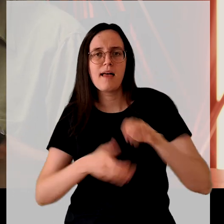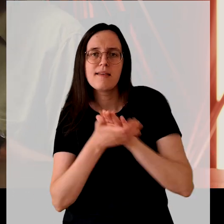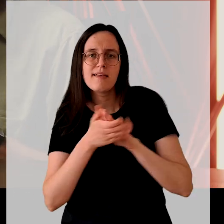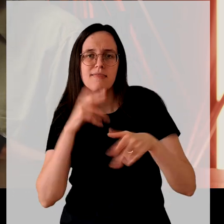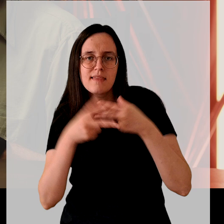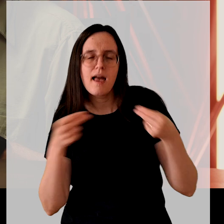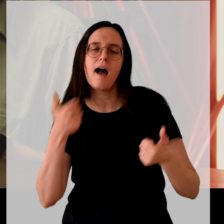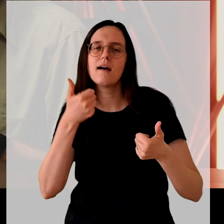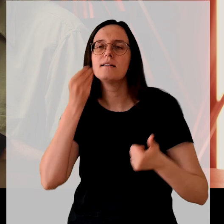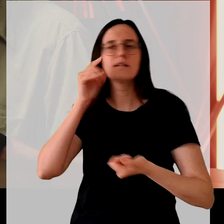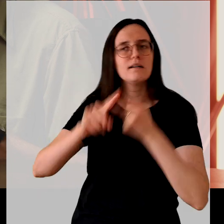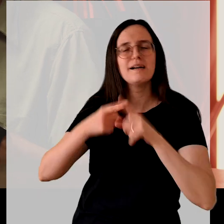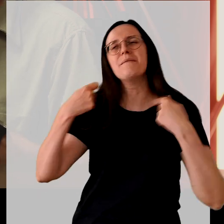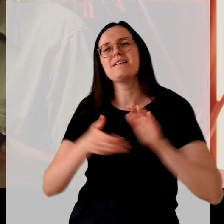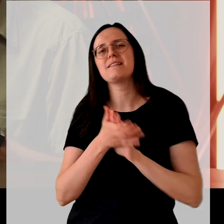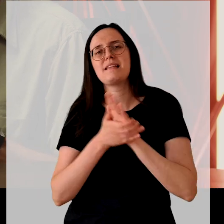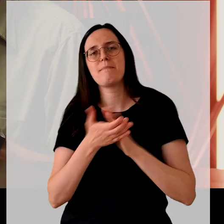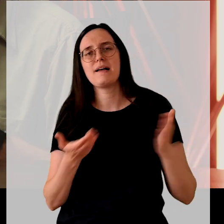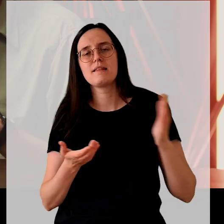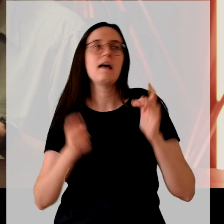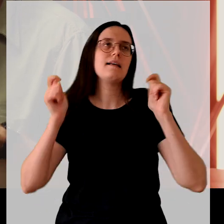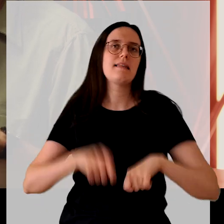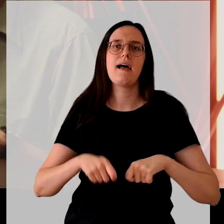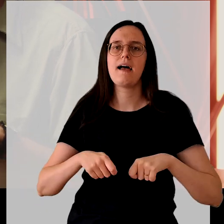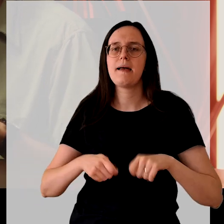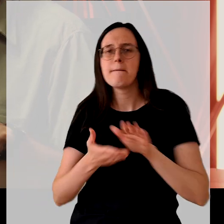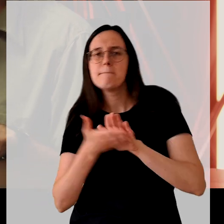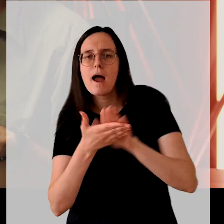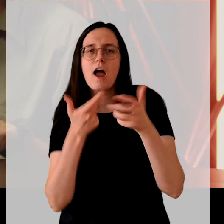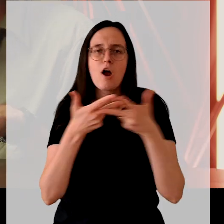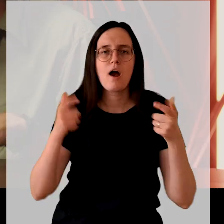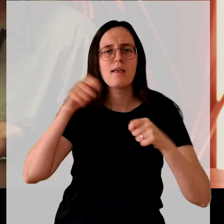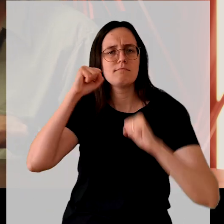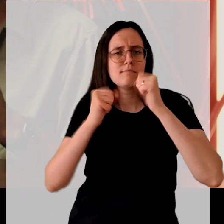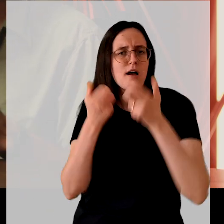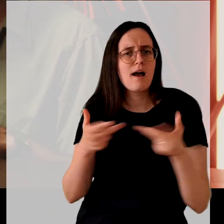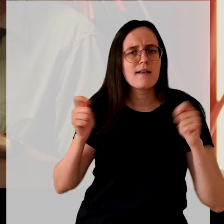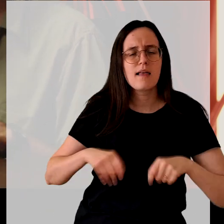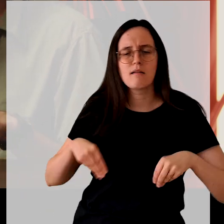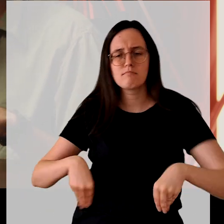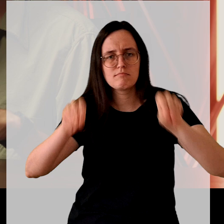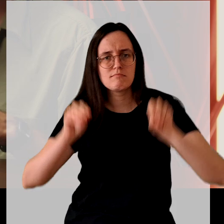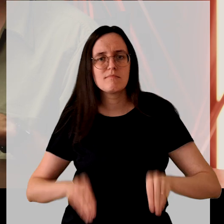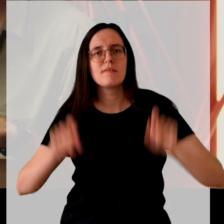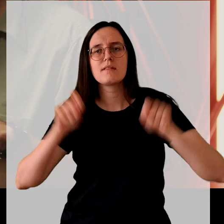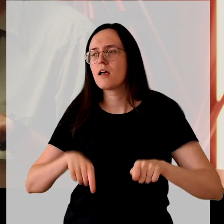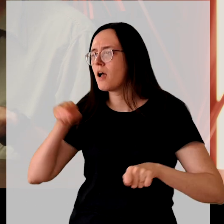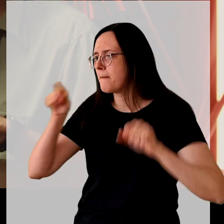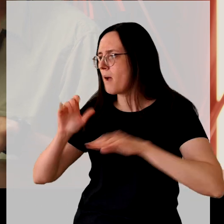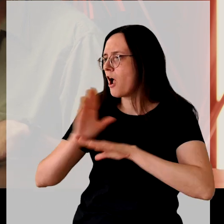tênis. Se der, negociar. Não, tem que ser com esse sapato. Não, podemos colocar uma manta aqui embaixo, maquinária. Ou